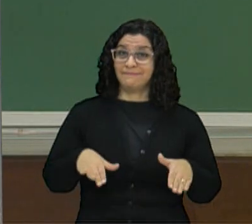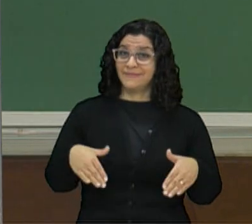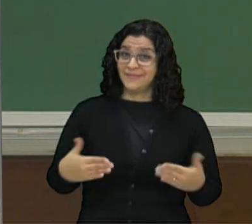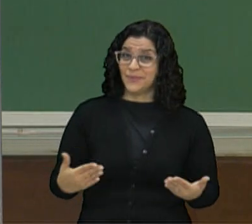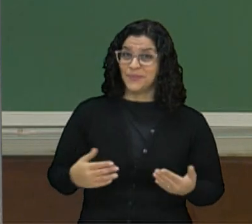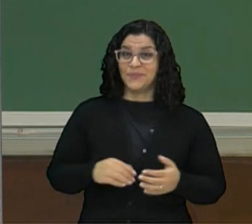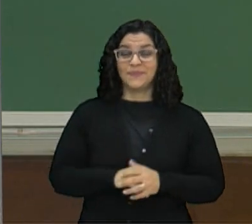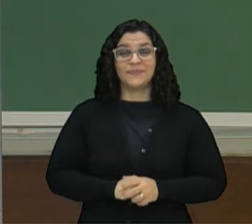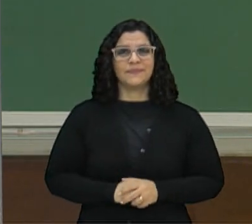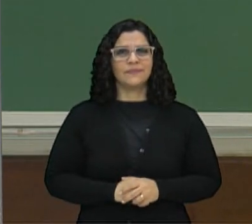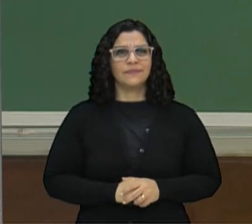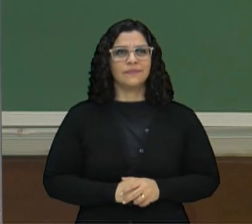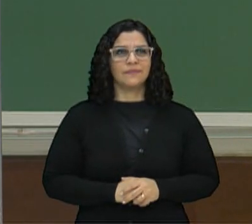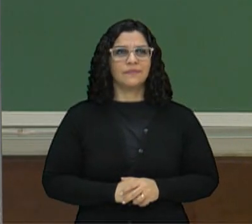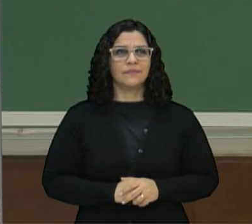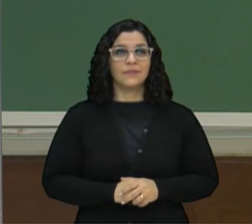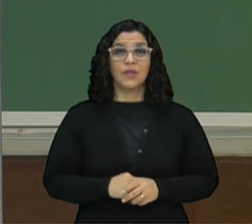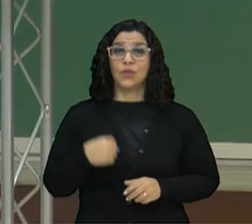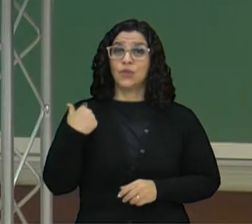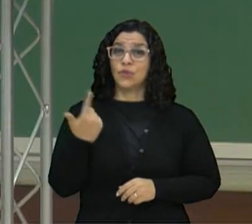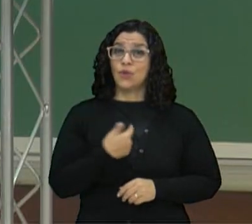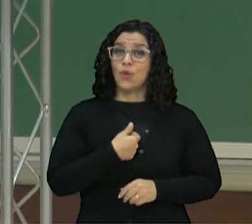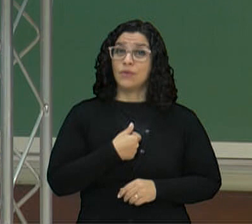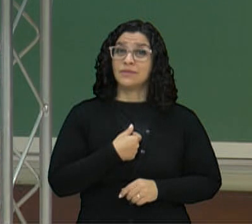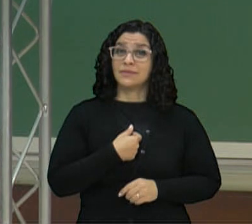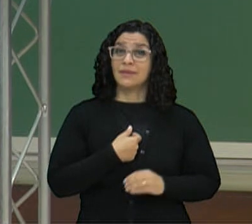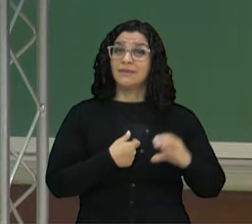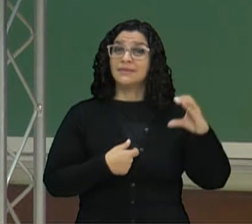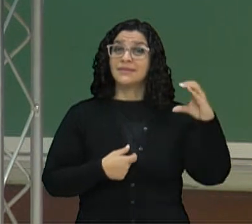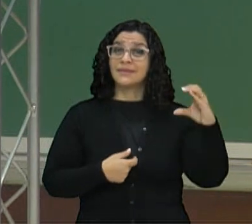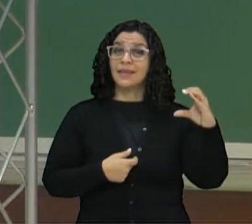Muito bem, pessoal. Nós somos da família